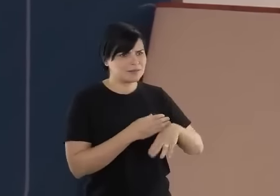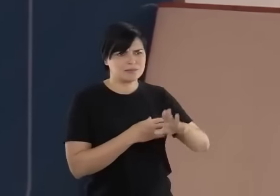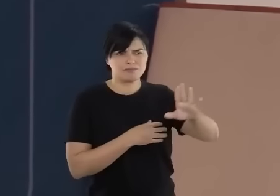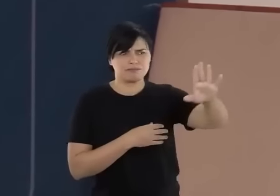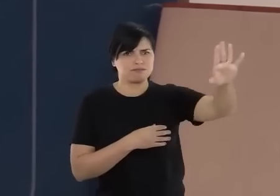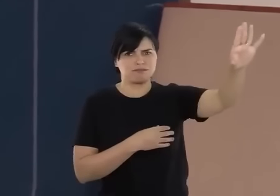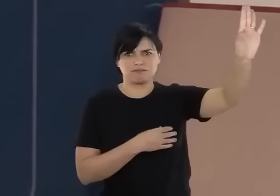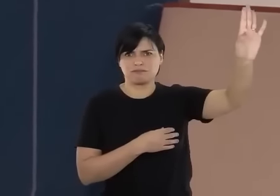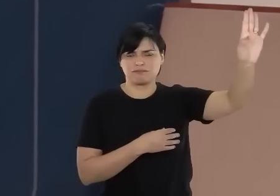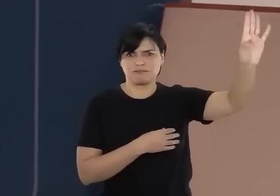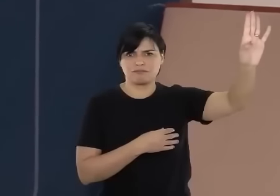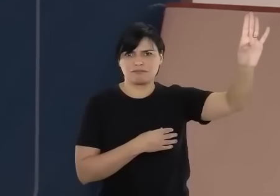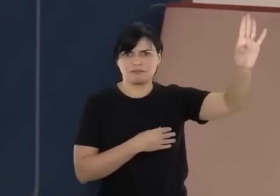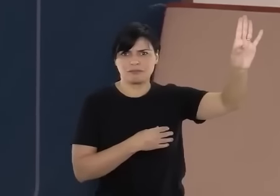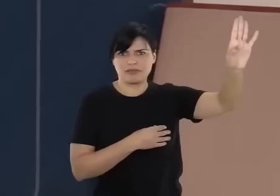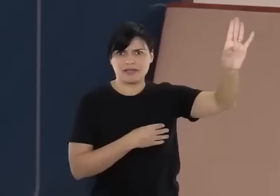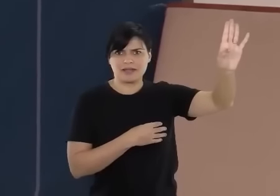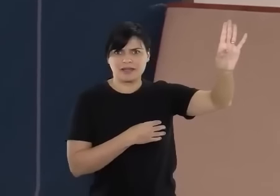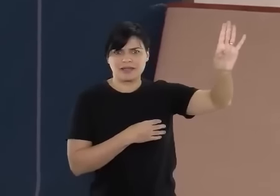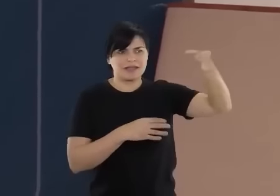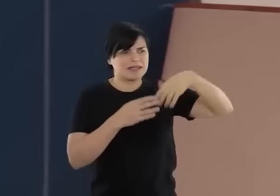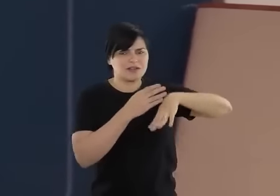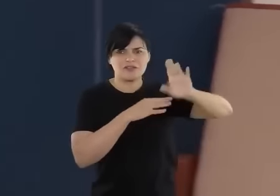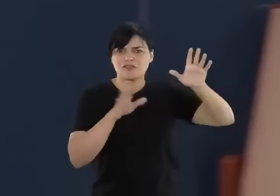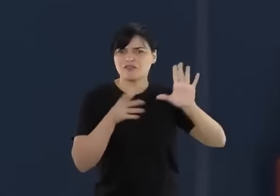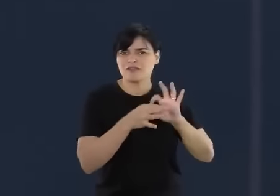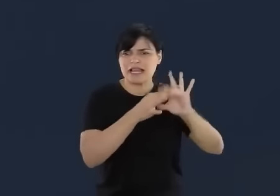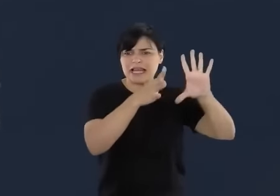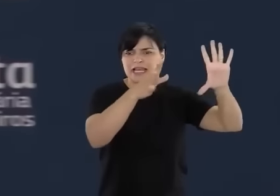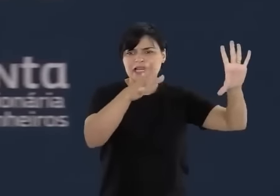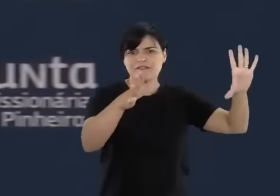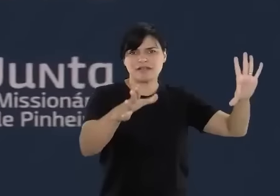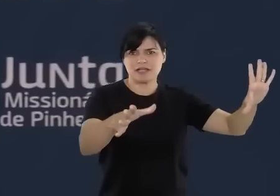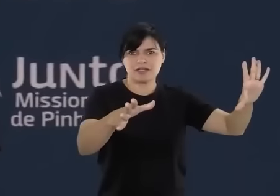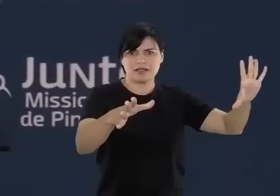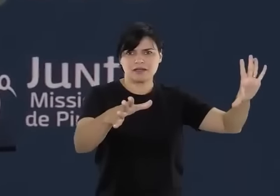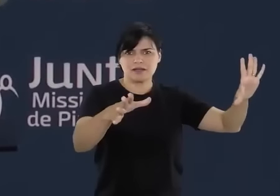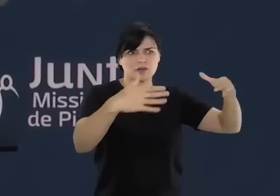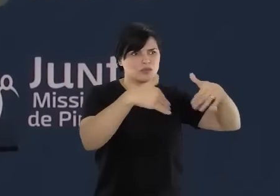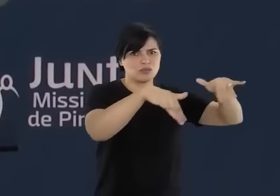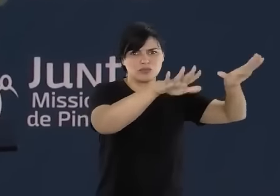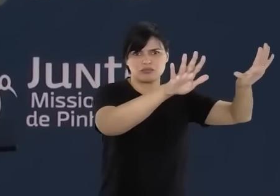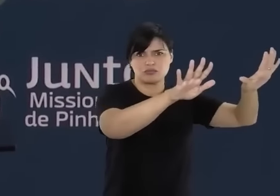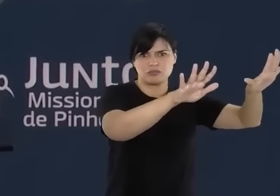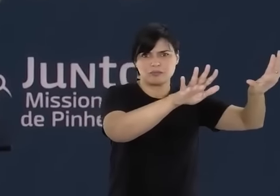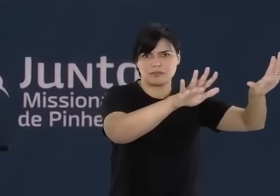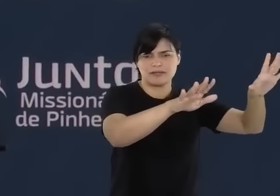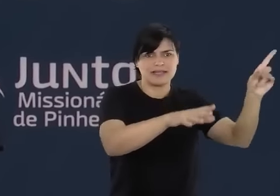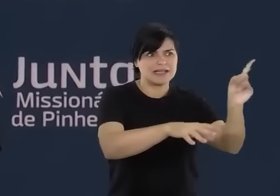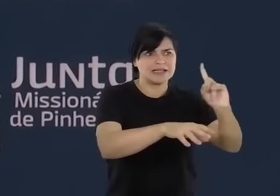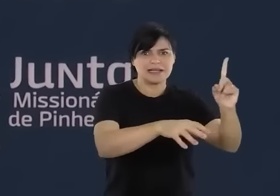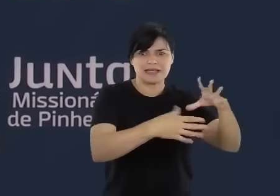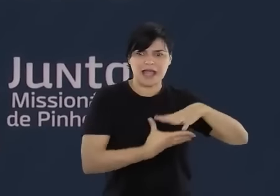morte teria que voltar à prisão do corpo eles abominavam essa ideia então escarneceram o segundo grupo tá aí no Versículo